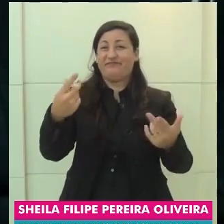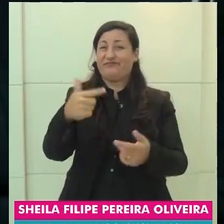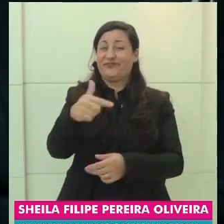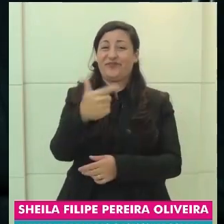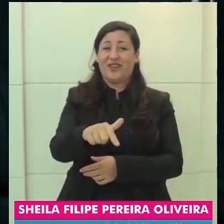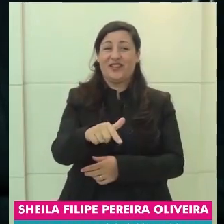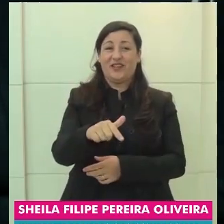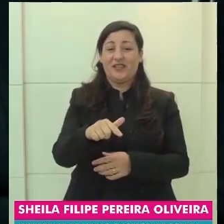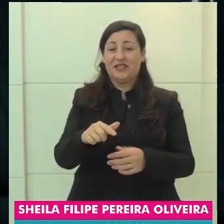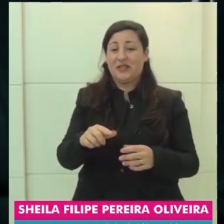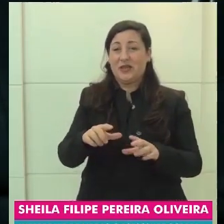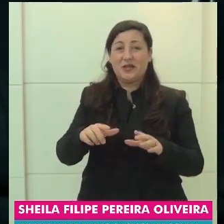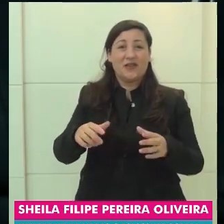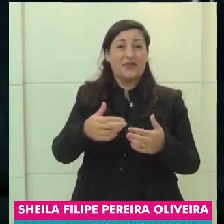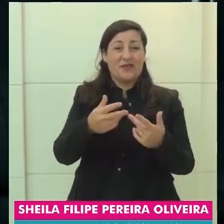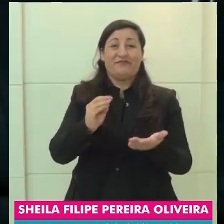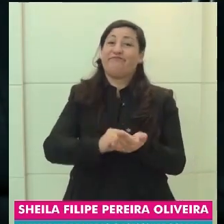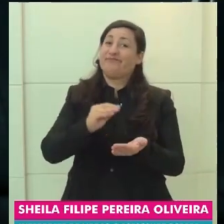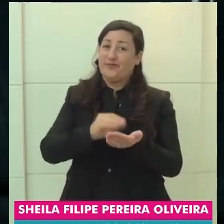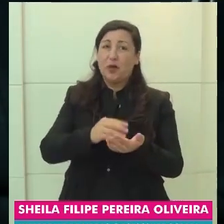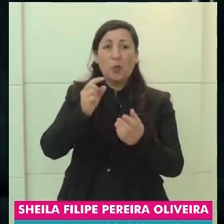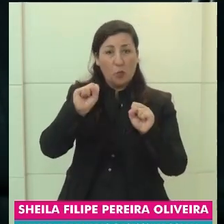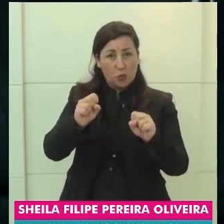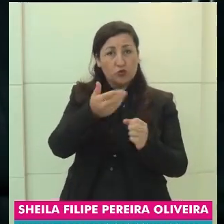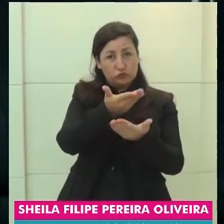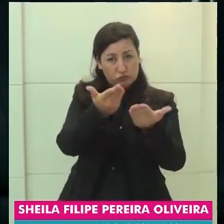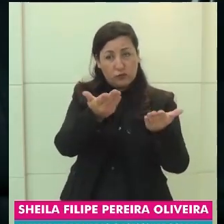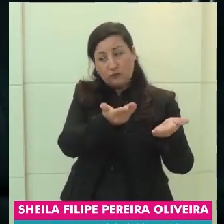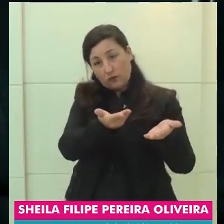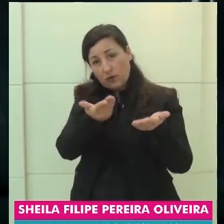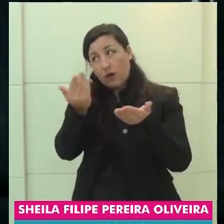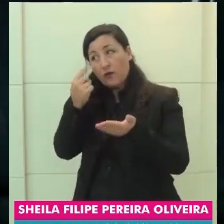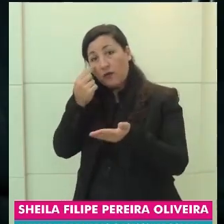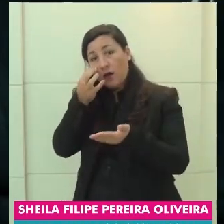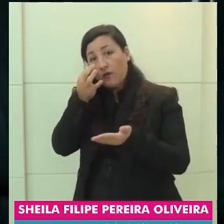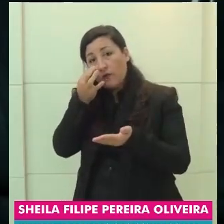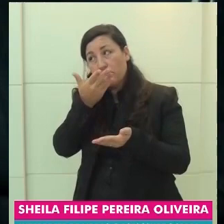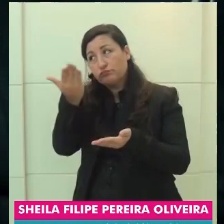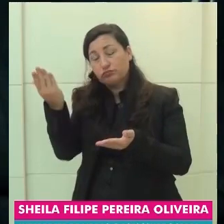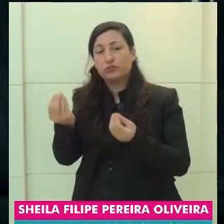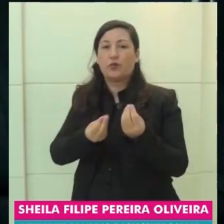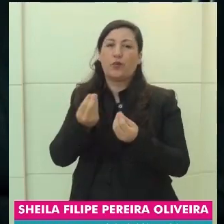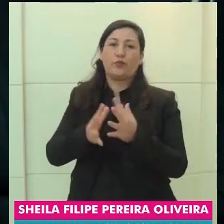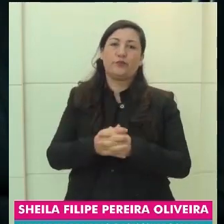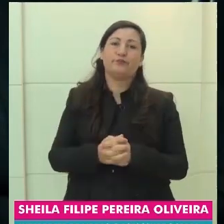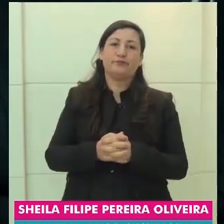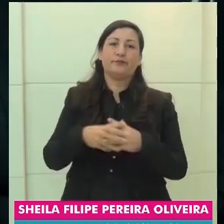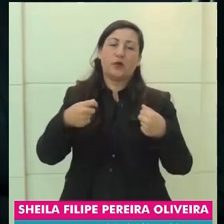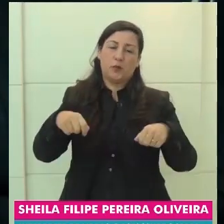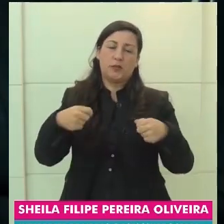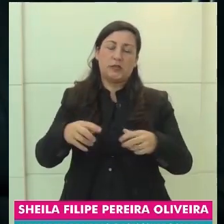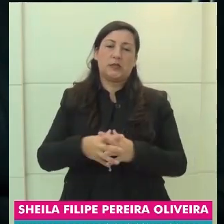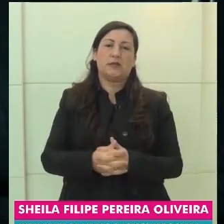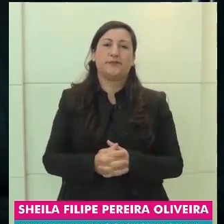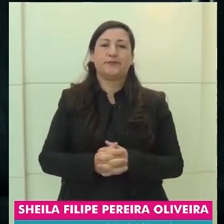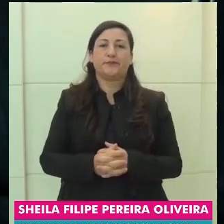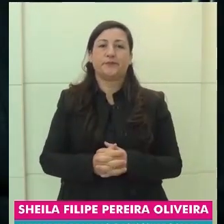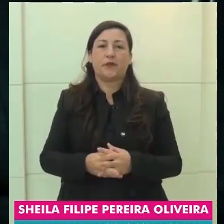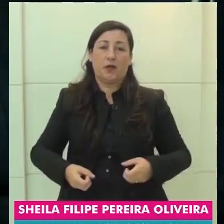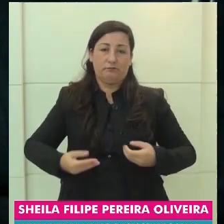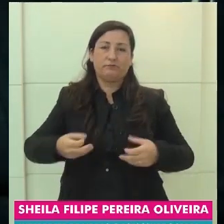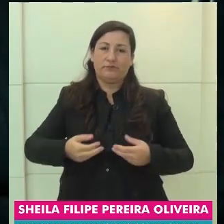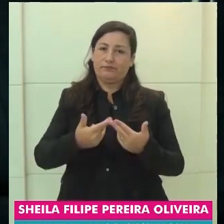mesinha pequena para trabalhar, sabe? Tudo isso aí. Então, tudo isso aí são demandas que a gente precisa suprir no caso.